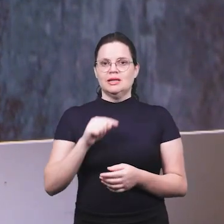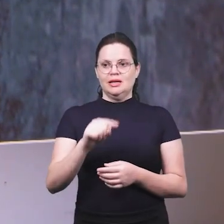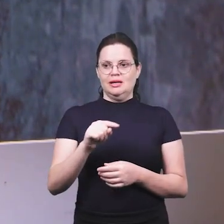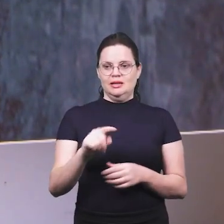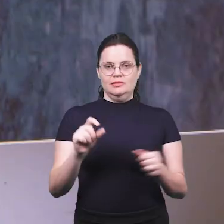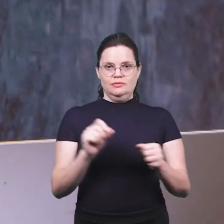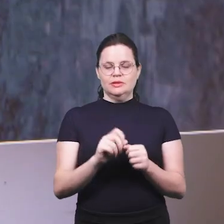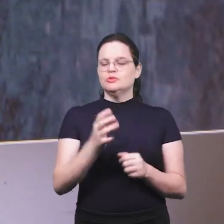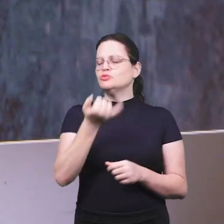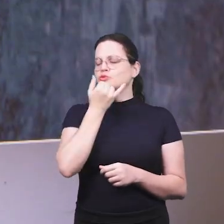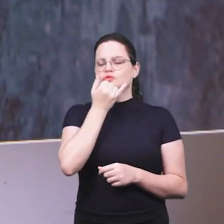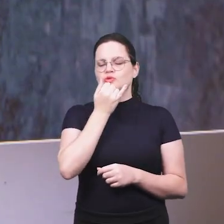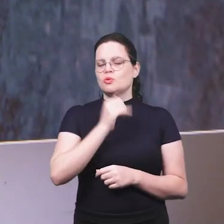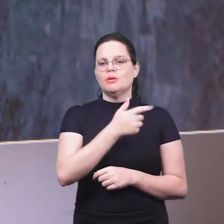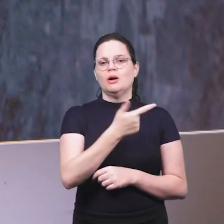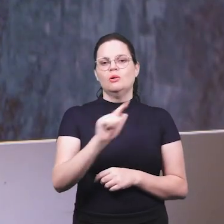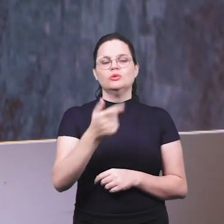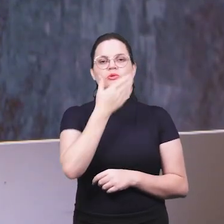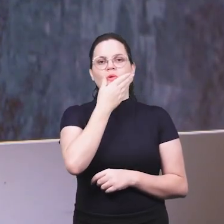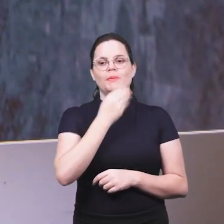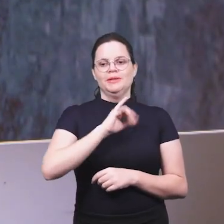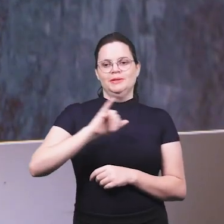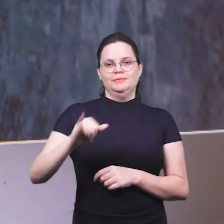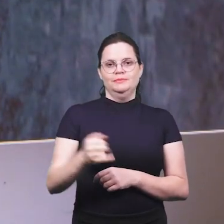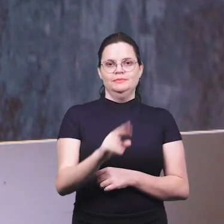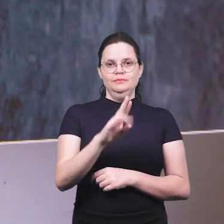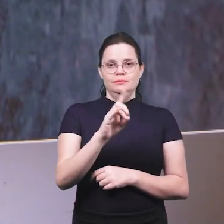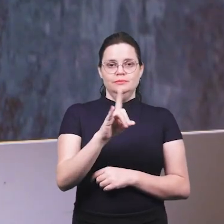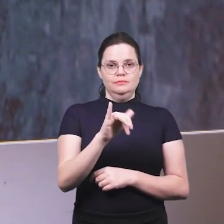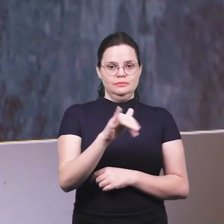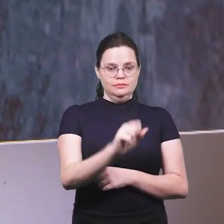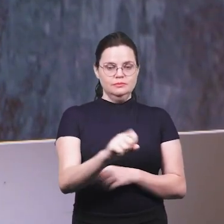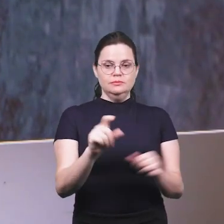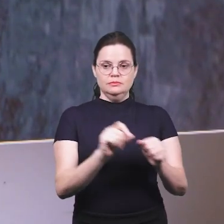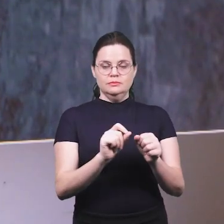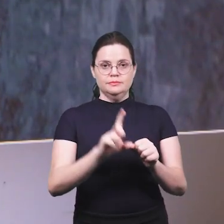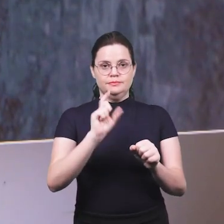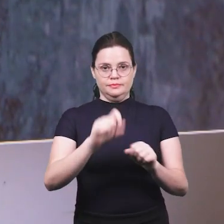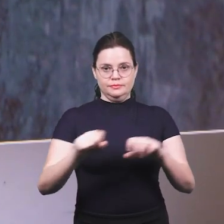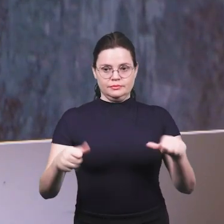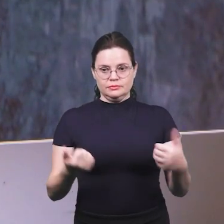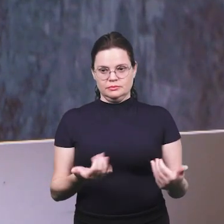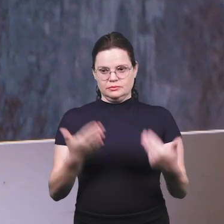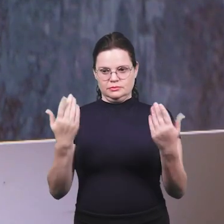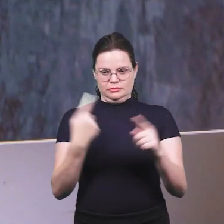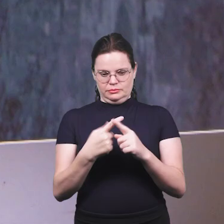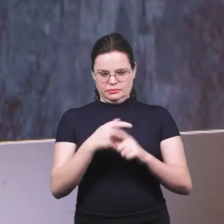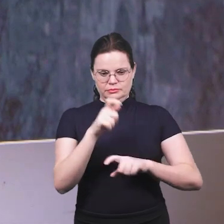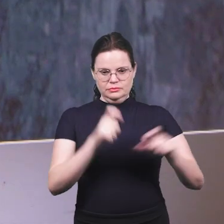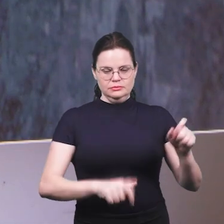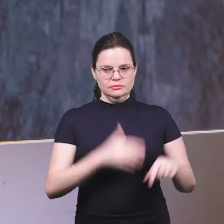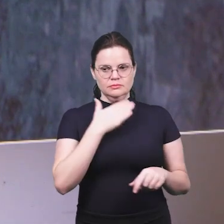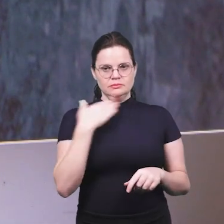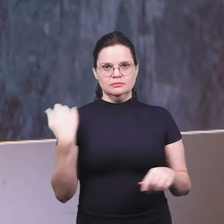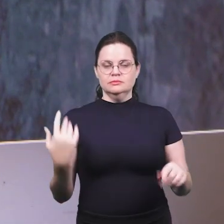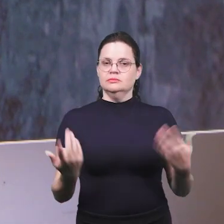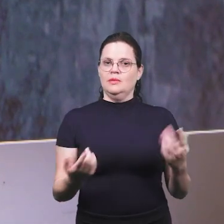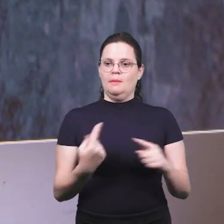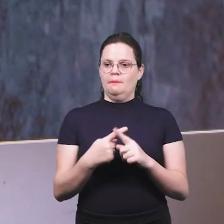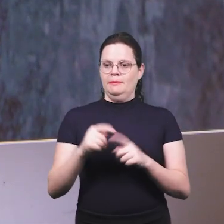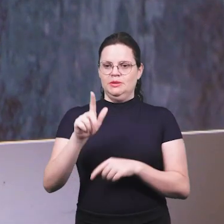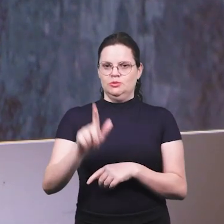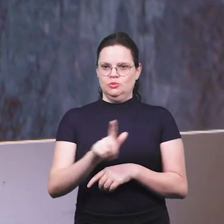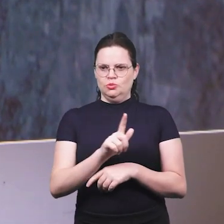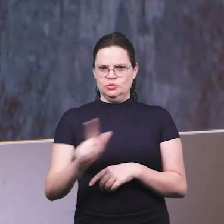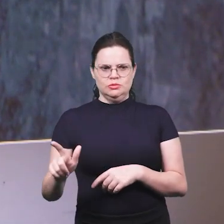Então, aí estabeleceu-se o purgatório ali. Lutero já rejeitou veementemente o livro de Macabeus e essa